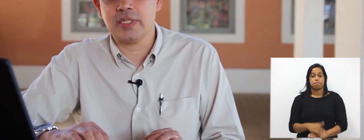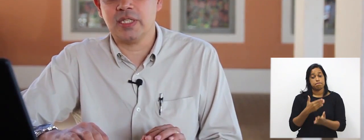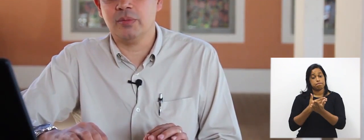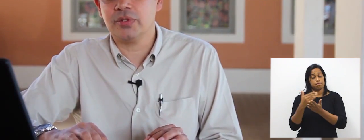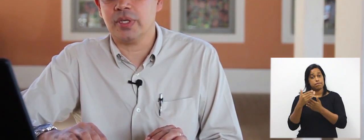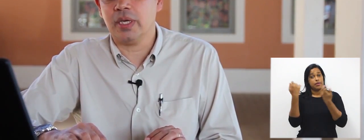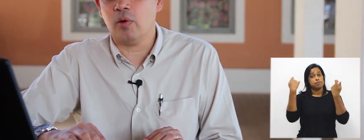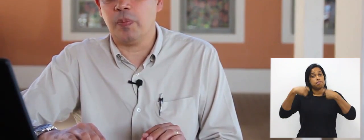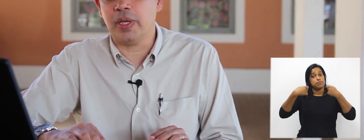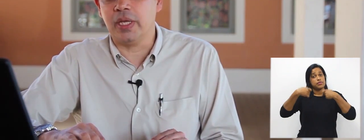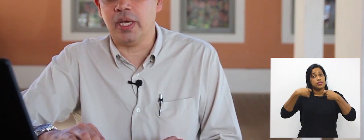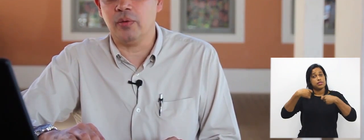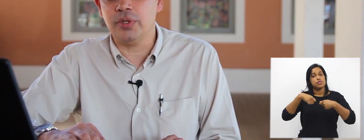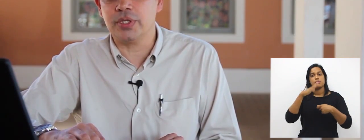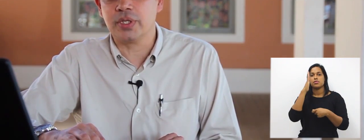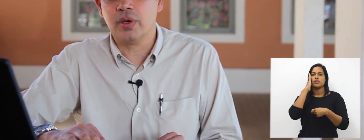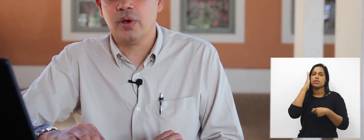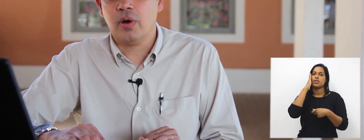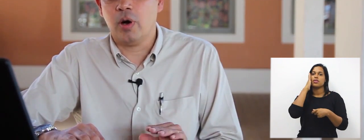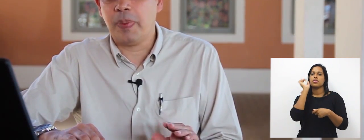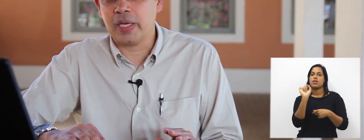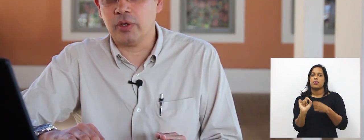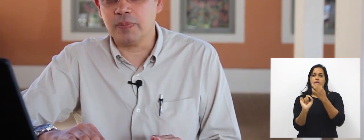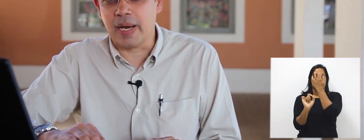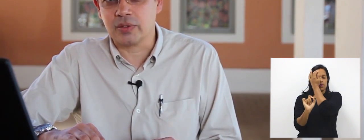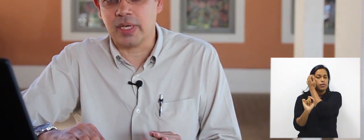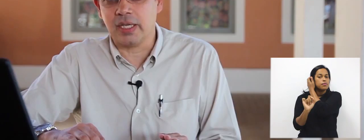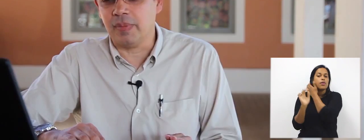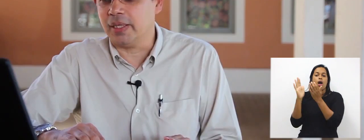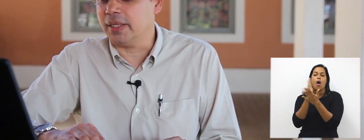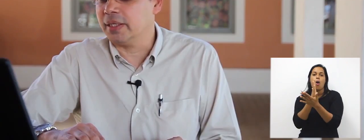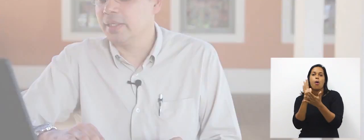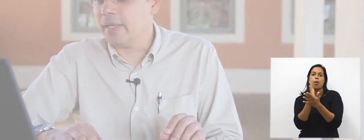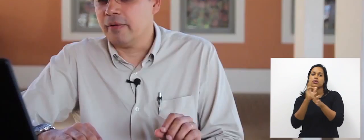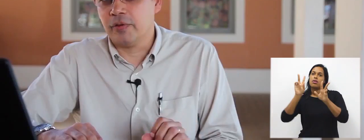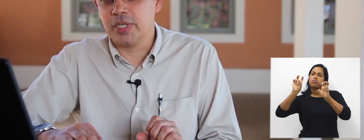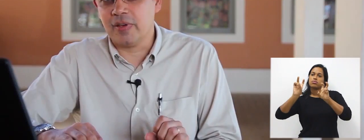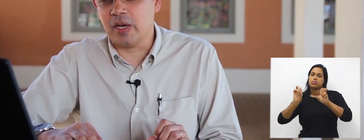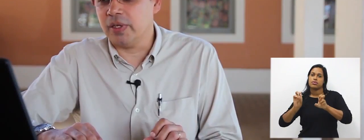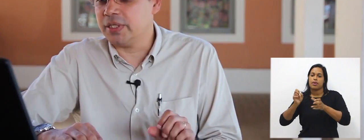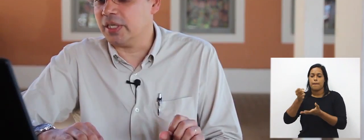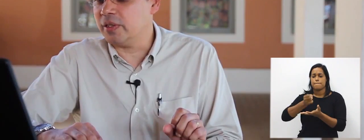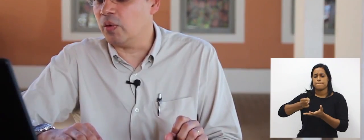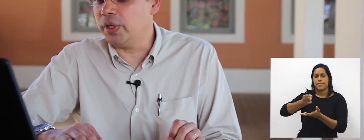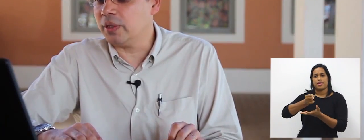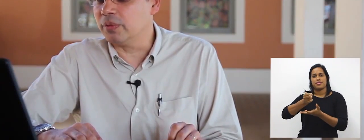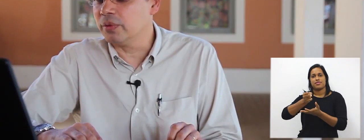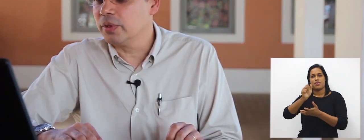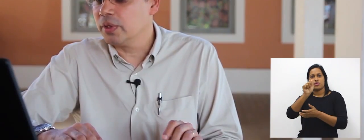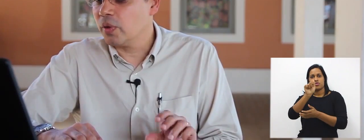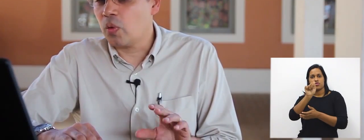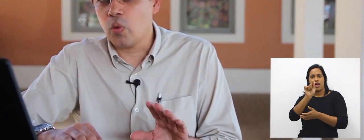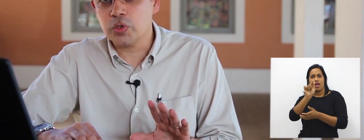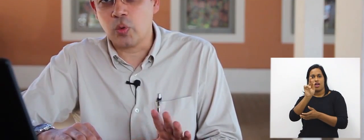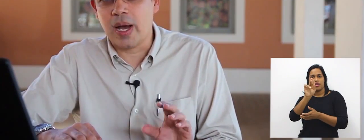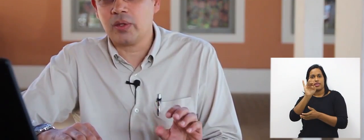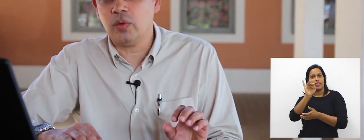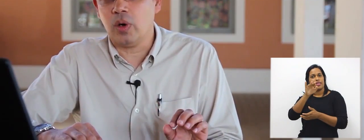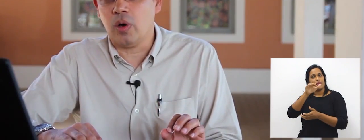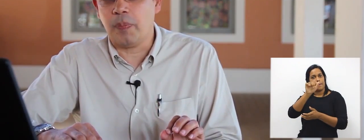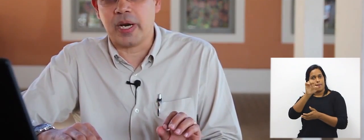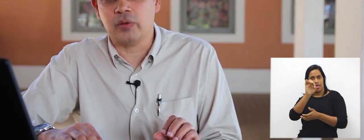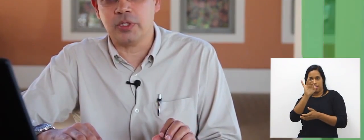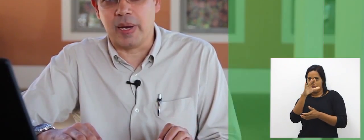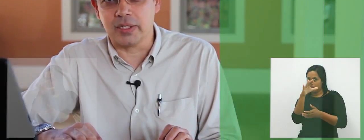Inicialmente, nós precisamos compreender os operadores básicos da aritmética. Vocês verão nesse texto de algoritmo os